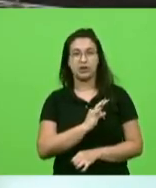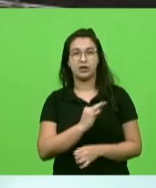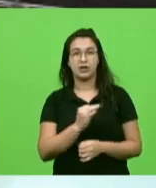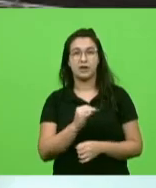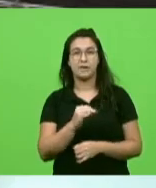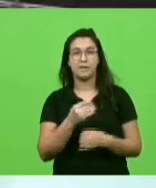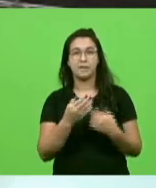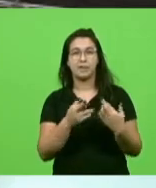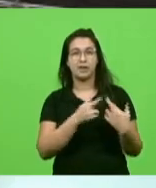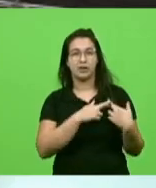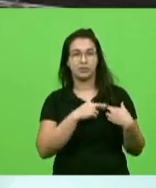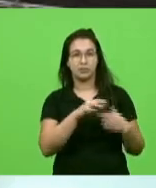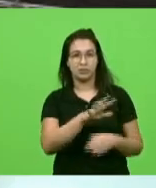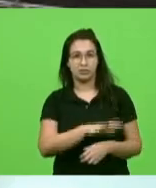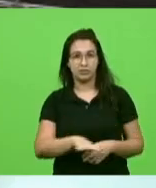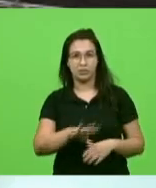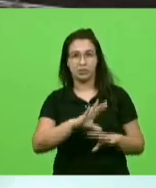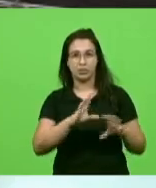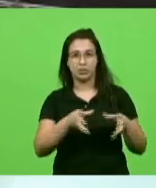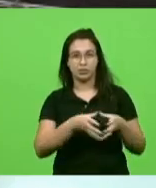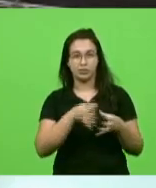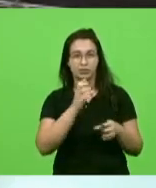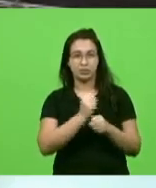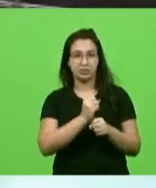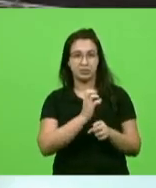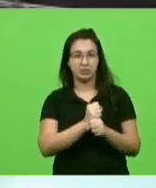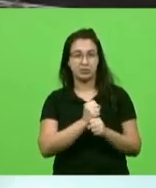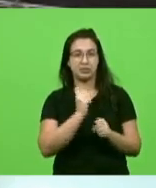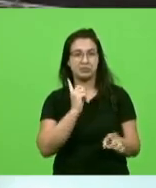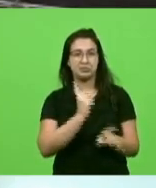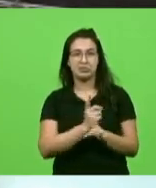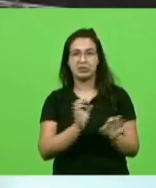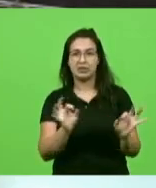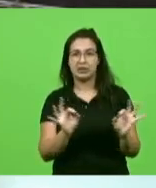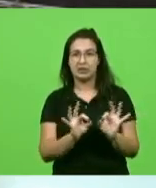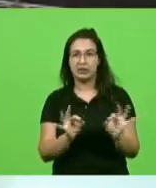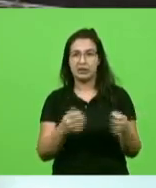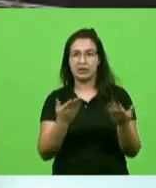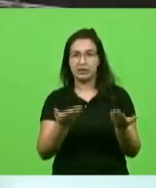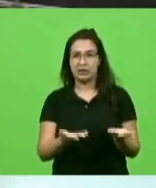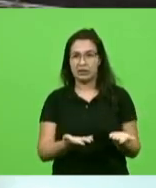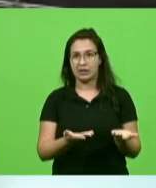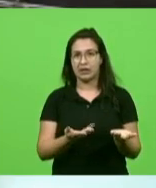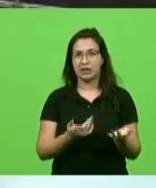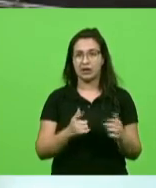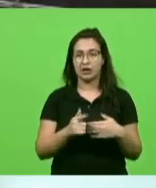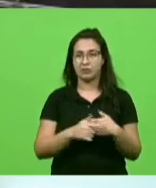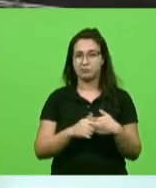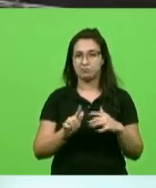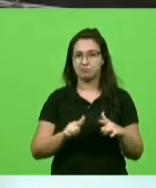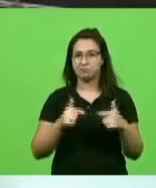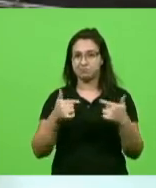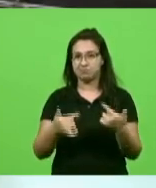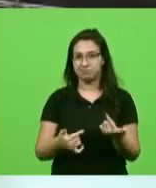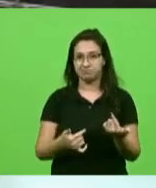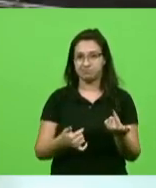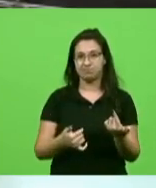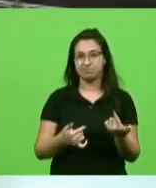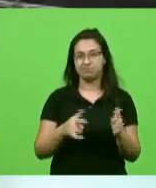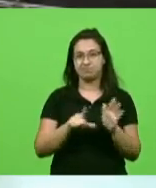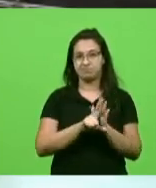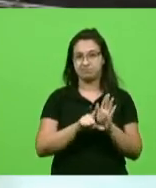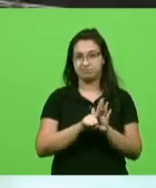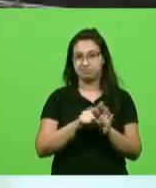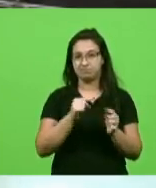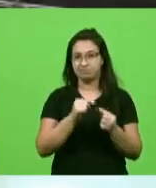competências desta corte de contas não foi identificada a existência de prática de ato ilegal Por parte dos o governador do Estado